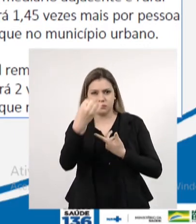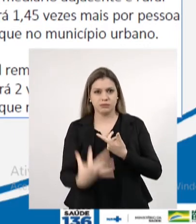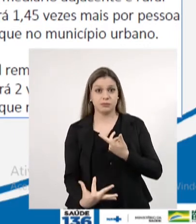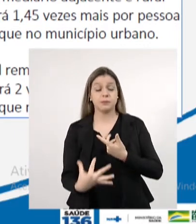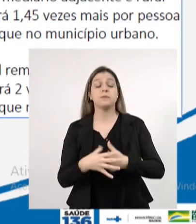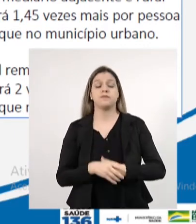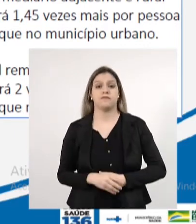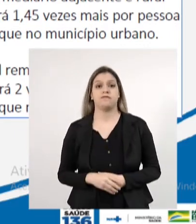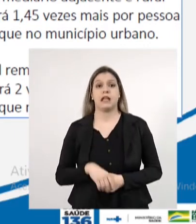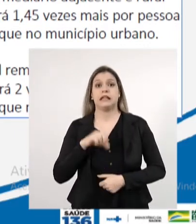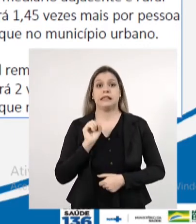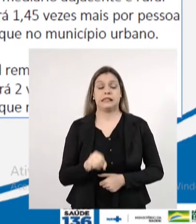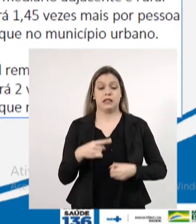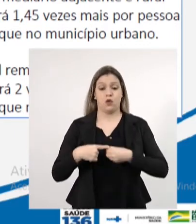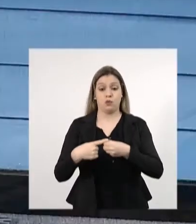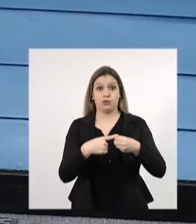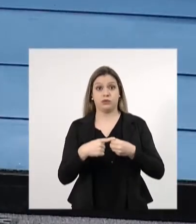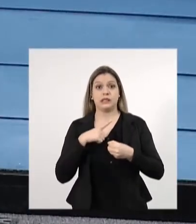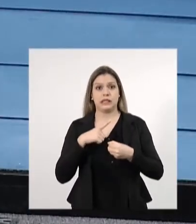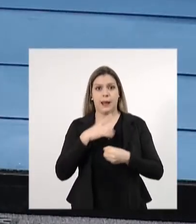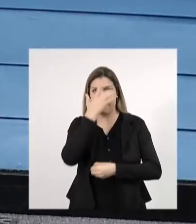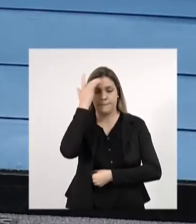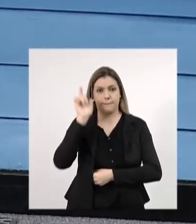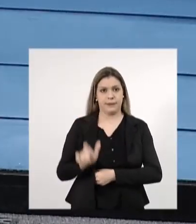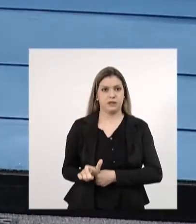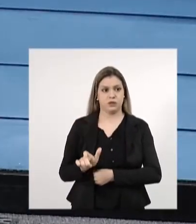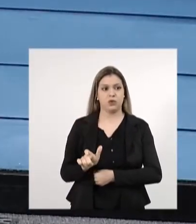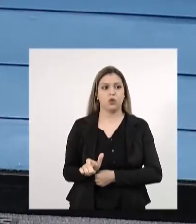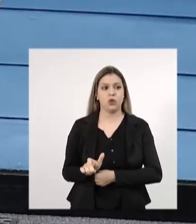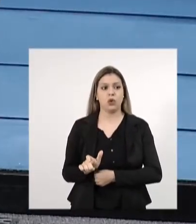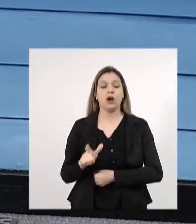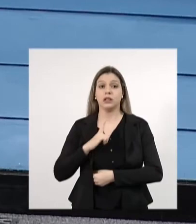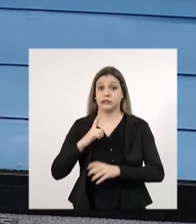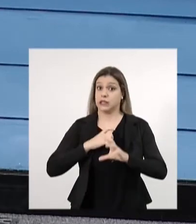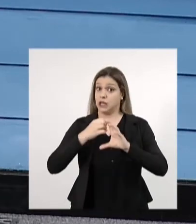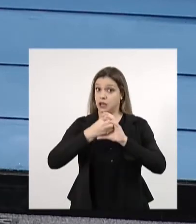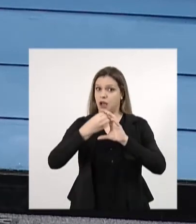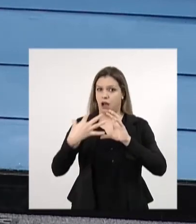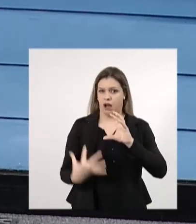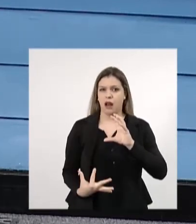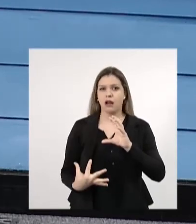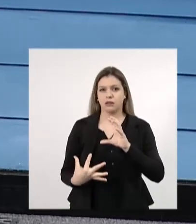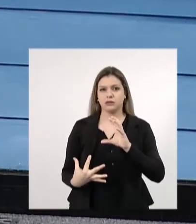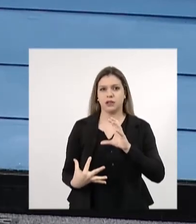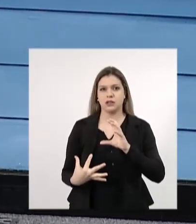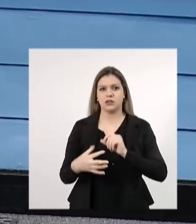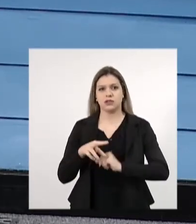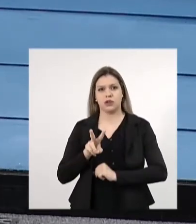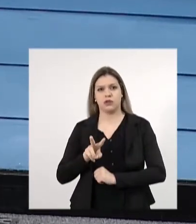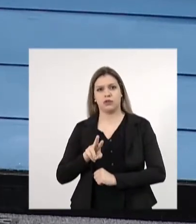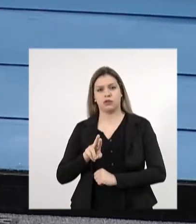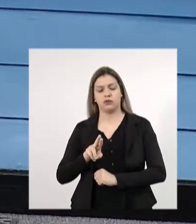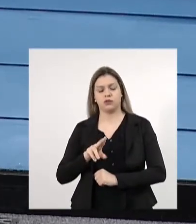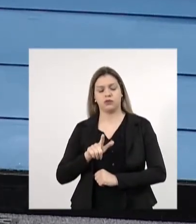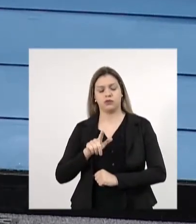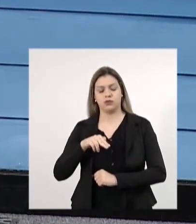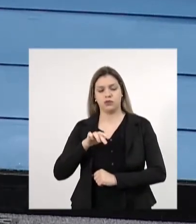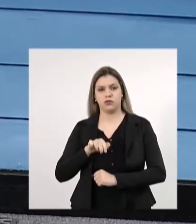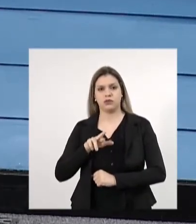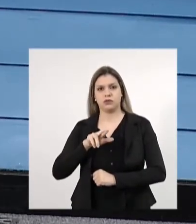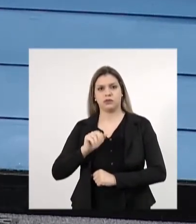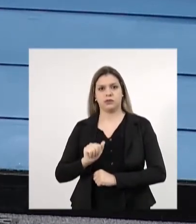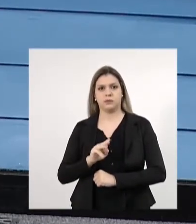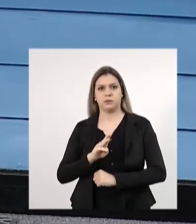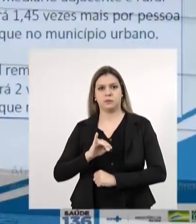se o município tem pessoas com critério de vulnerabilidade, o valor vai representar 30%